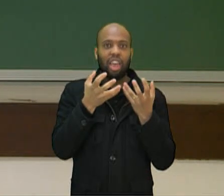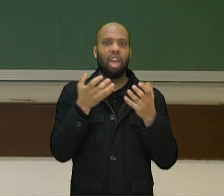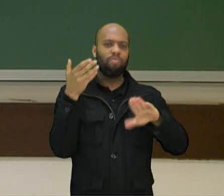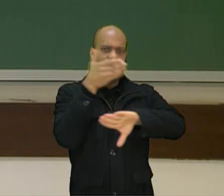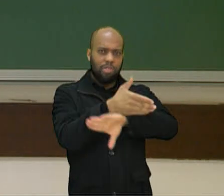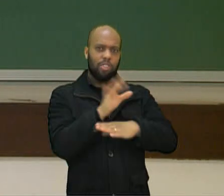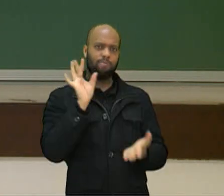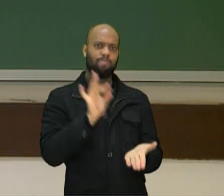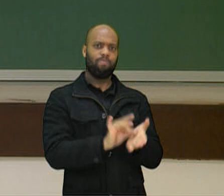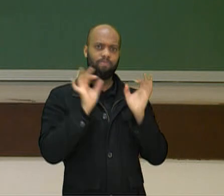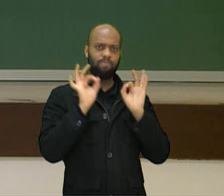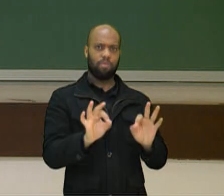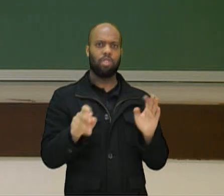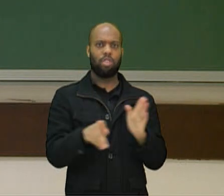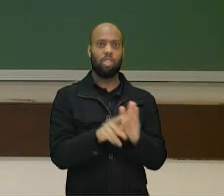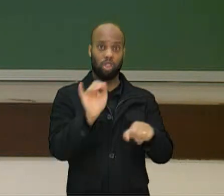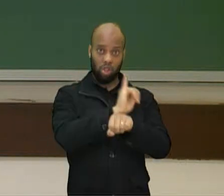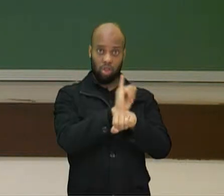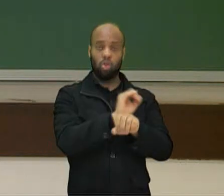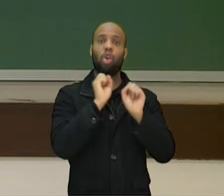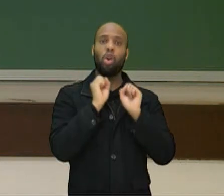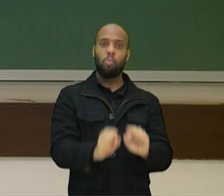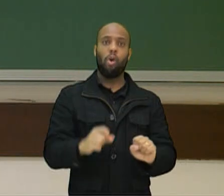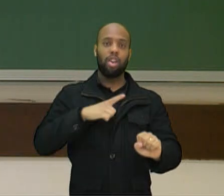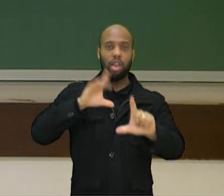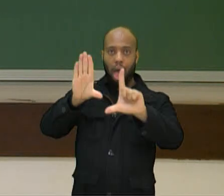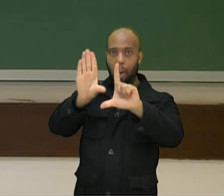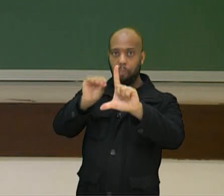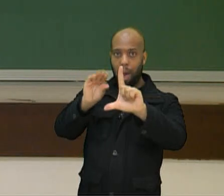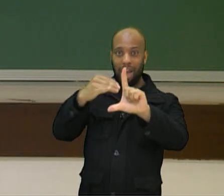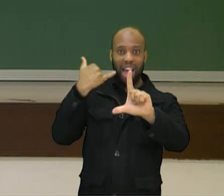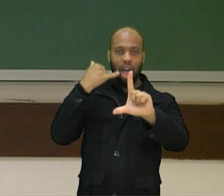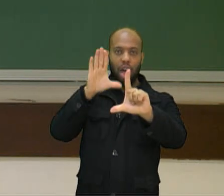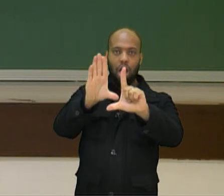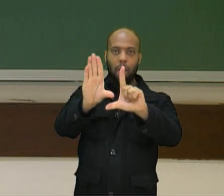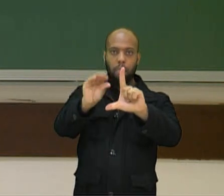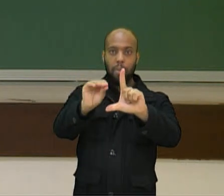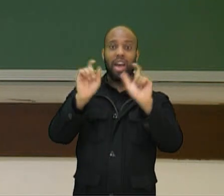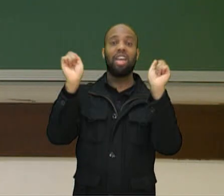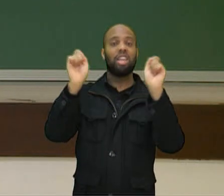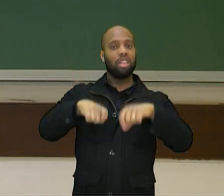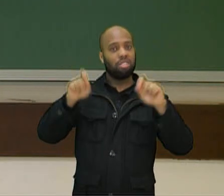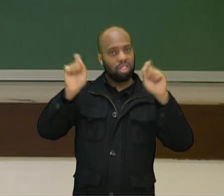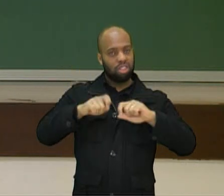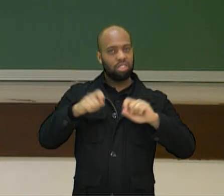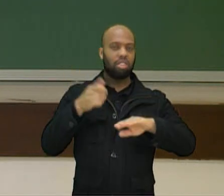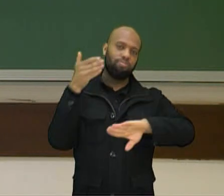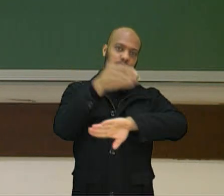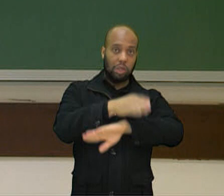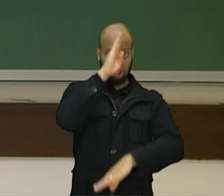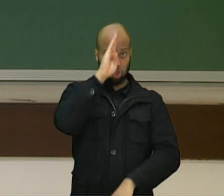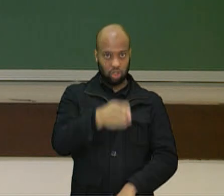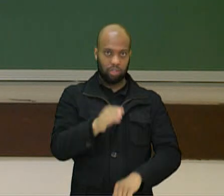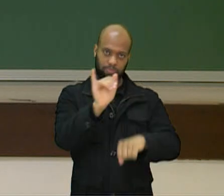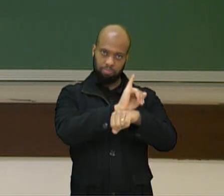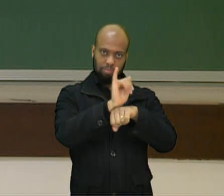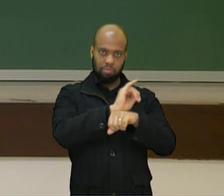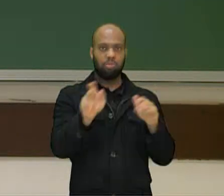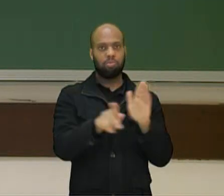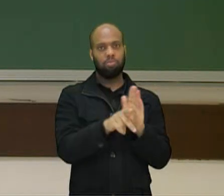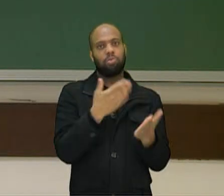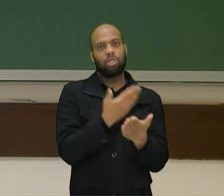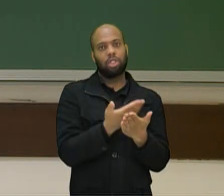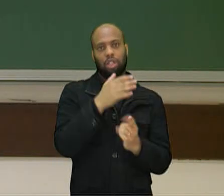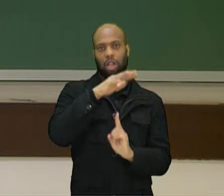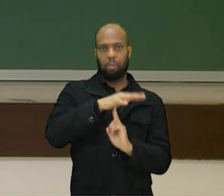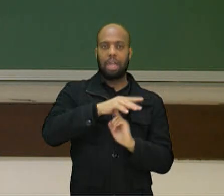canal oficial do Aula Paraná no YouTube, no final da aula, esse QR Code que você pode ver aqui, ele vai ficar bem grande na tela. Então você vai poder pegar o seu